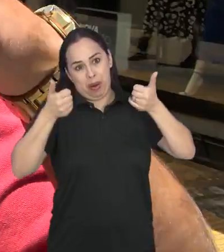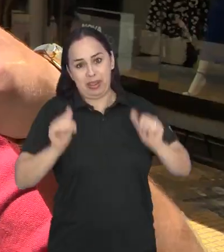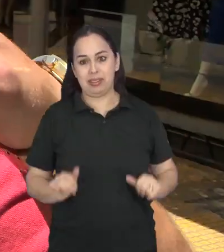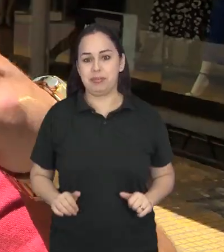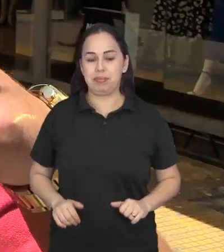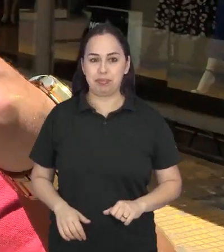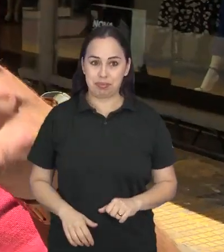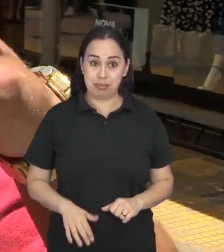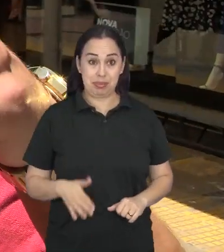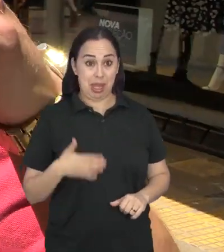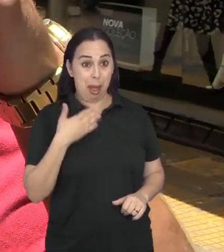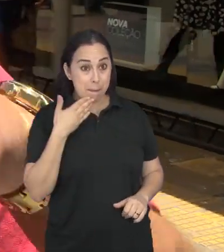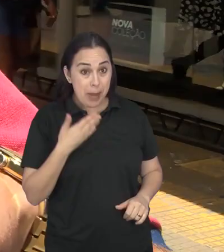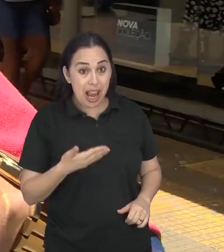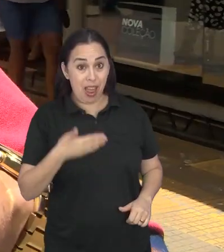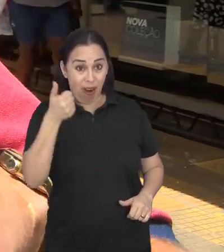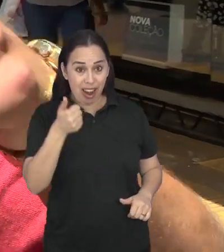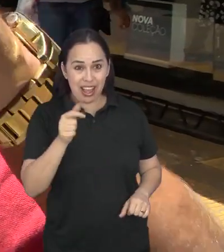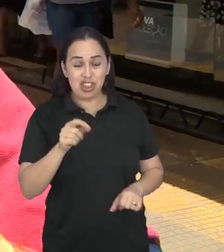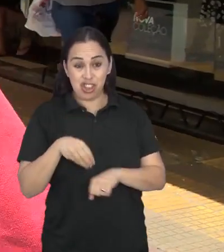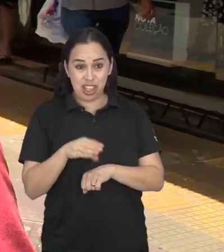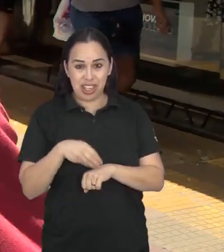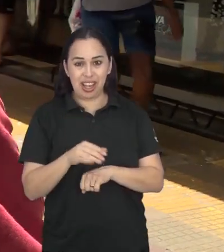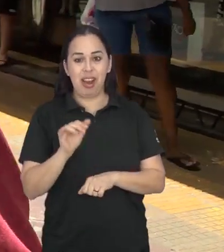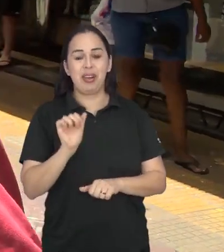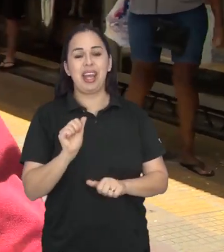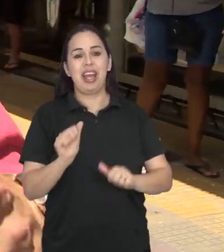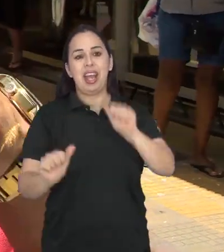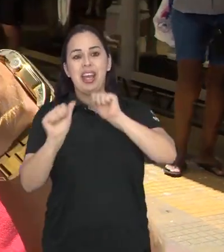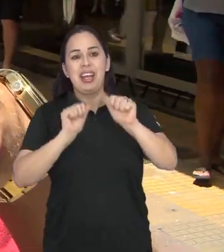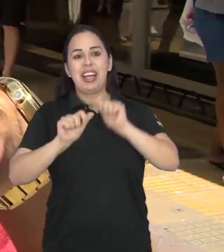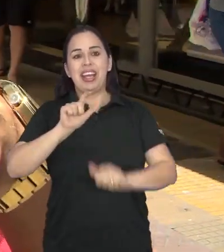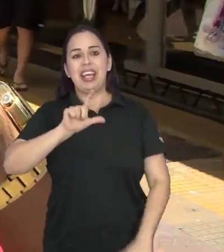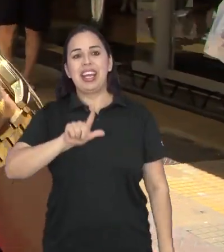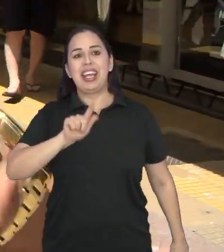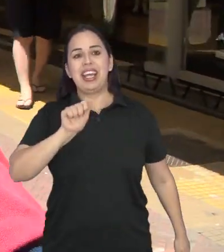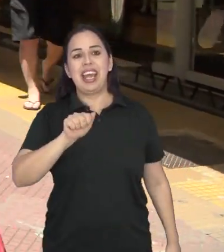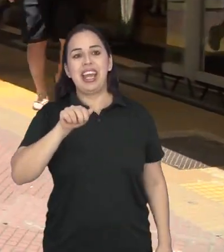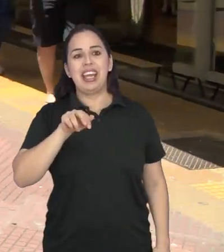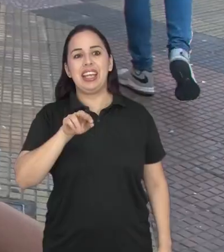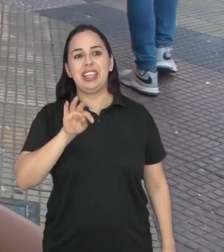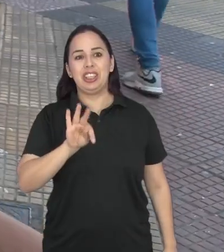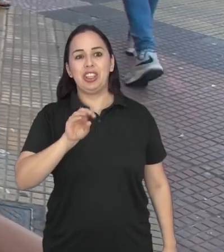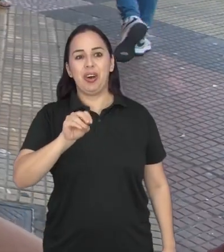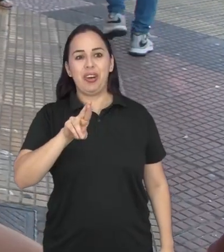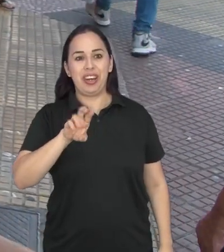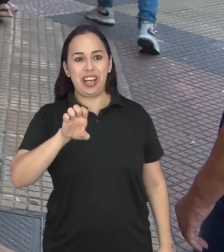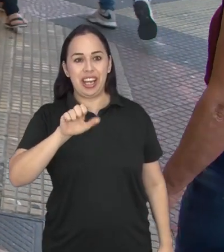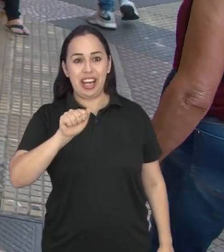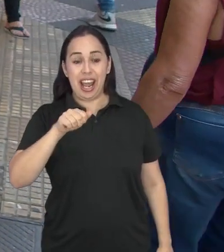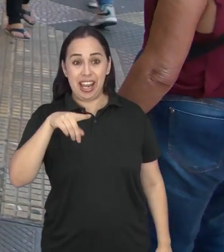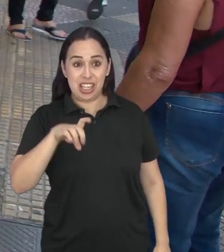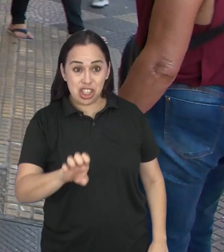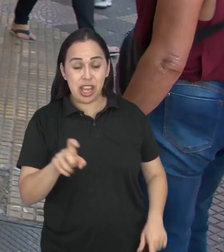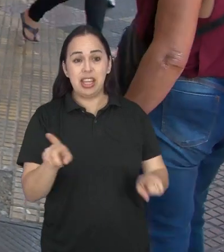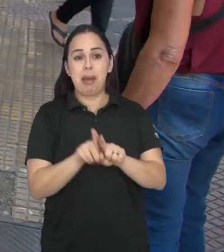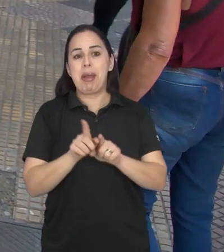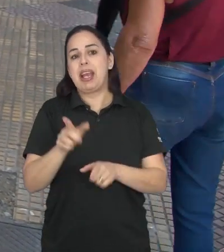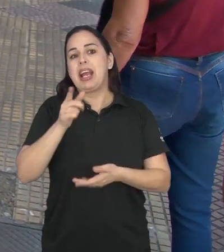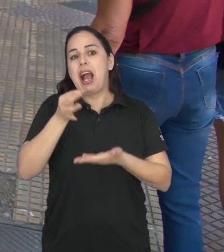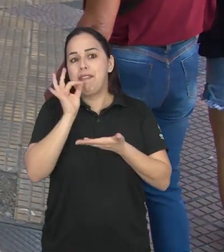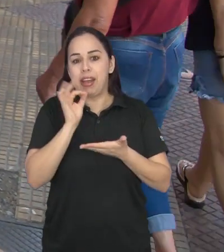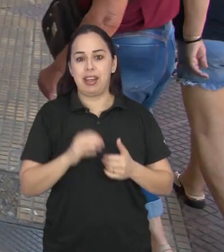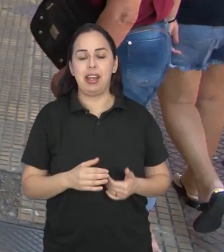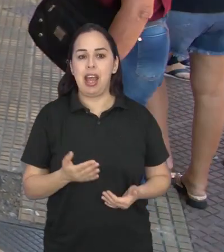ser. Melhor receita para curar a ressaca hoje é Gatorade, viu? Ou um café sem açúcar, viu, família? Muita água e se alimentar com